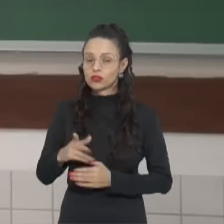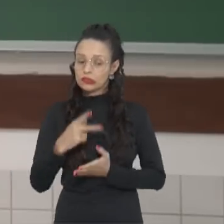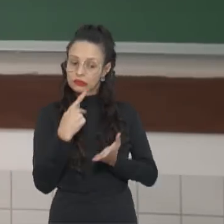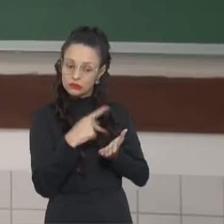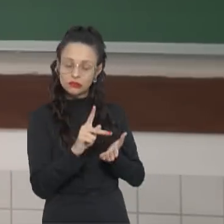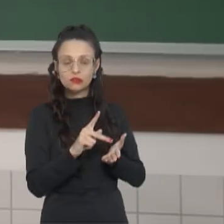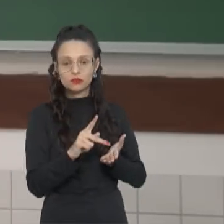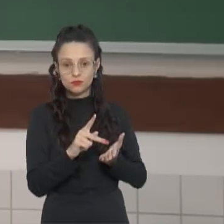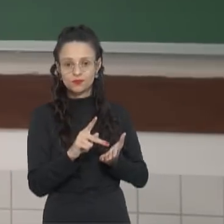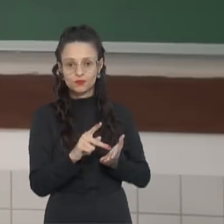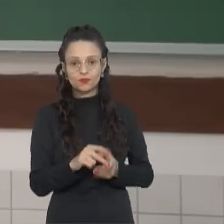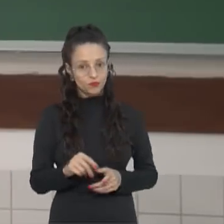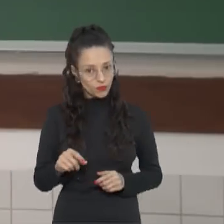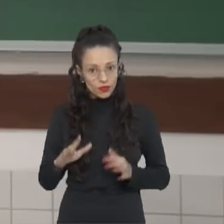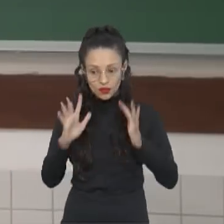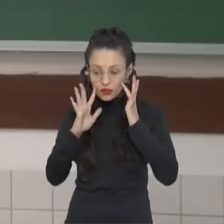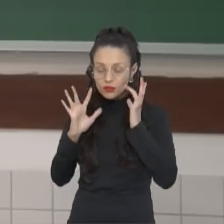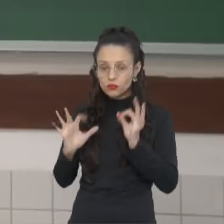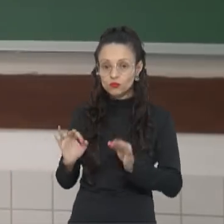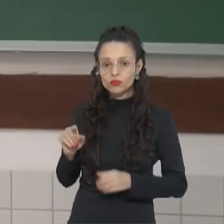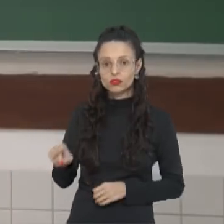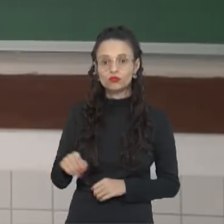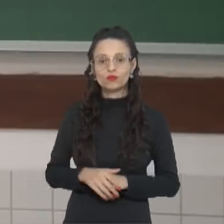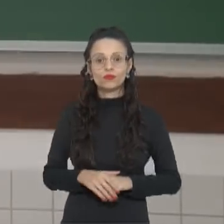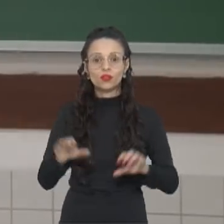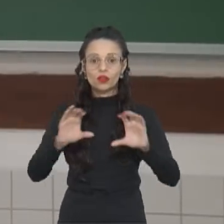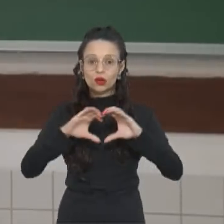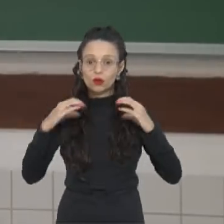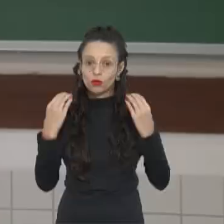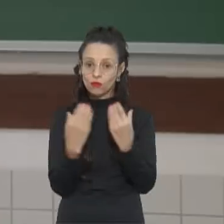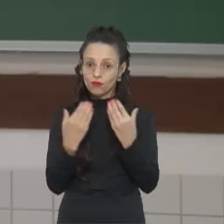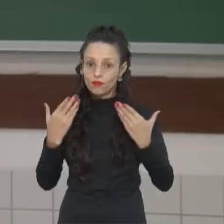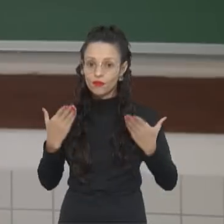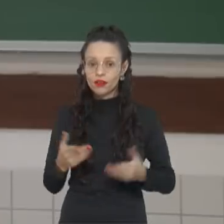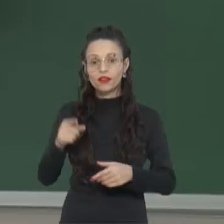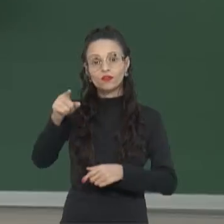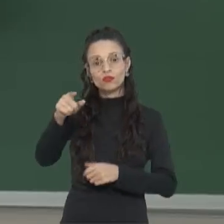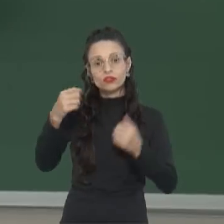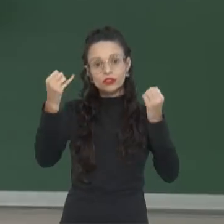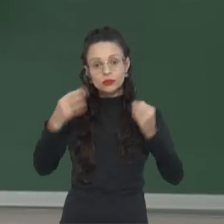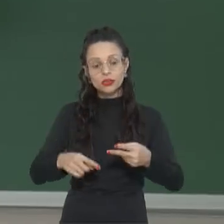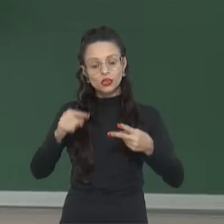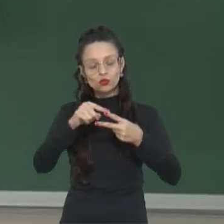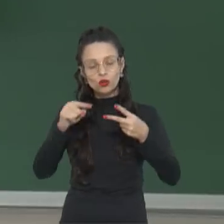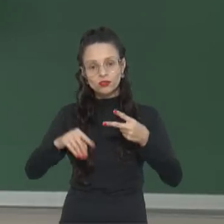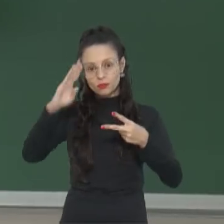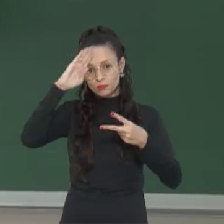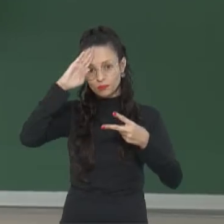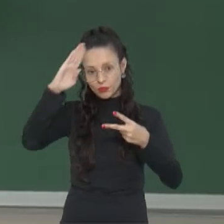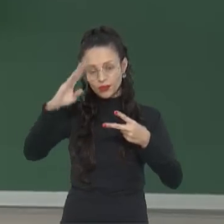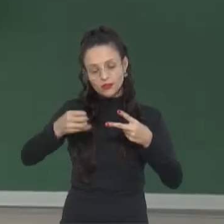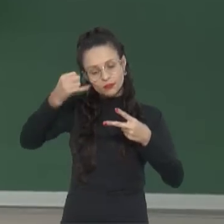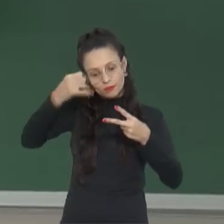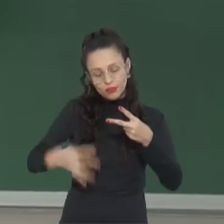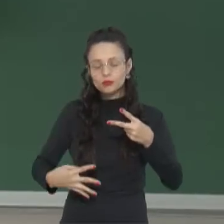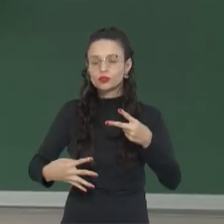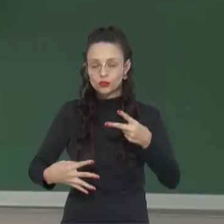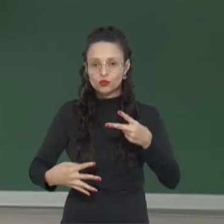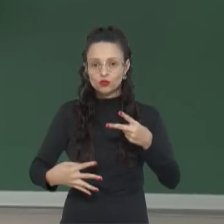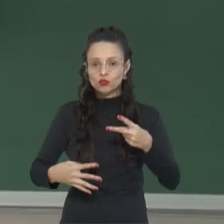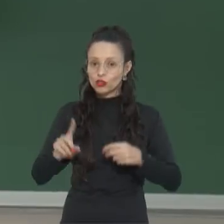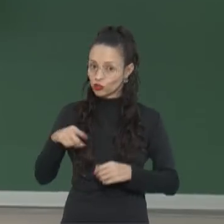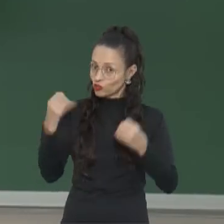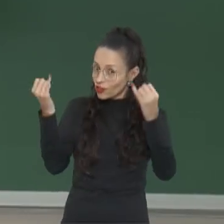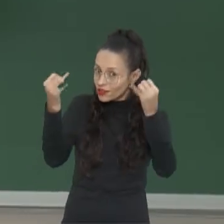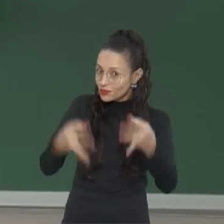países. Chamou atenção para isso. E sobre a conferência, cite 2 princípios defendidos pela Conferência de Bandung, que